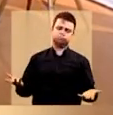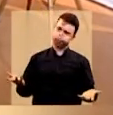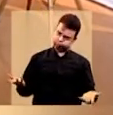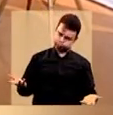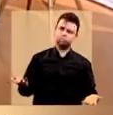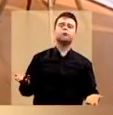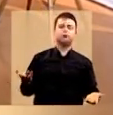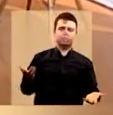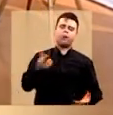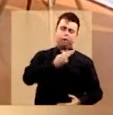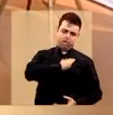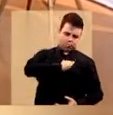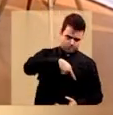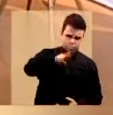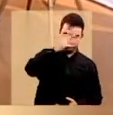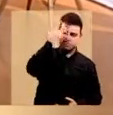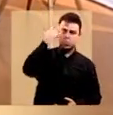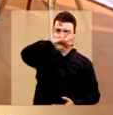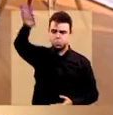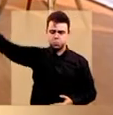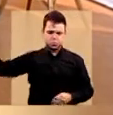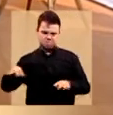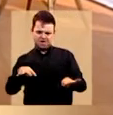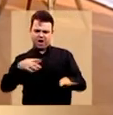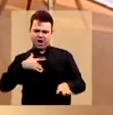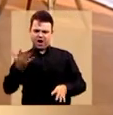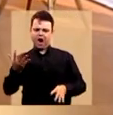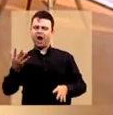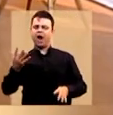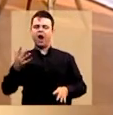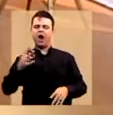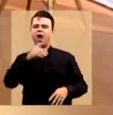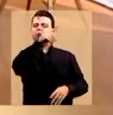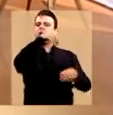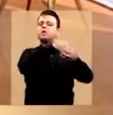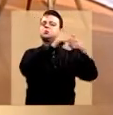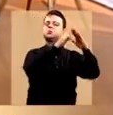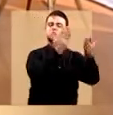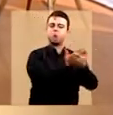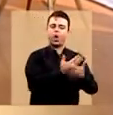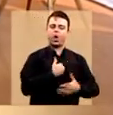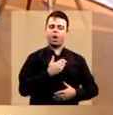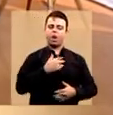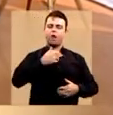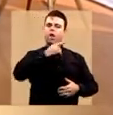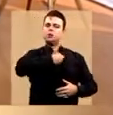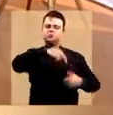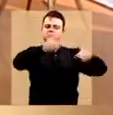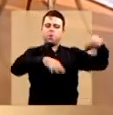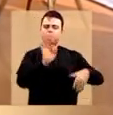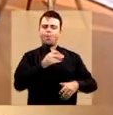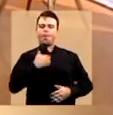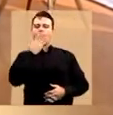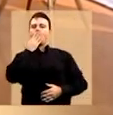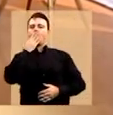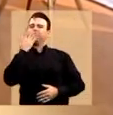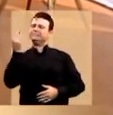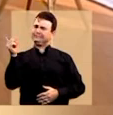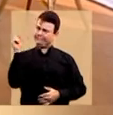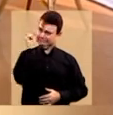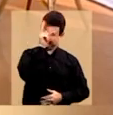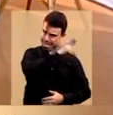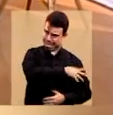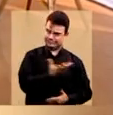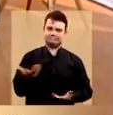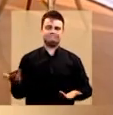Né? E religiosidade, só com isso, todo esse estereótipo que tem, portanto, não pode ser falado em sala de aula. Então, isso é bastante complicado, assim, bastante